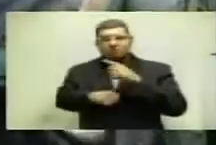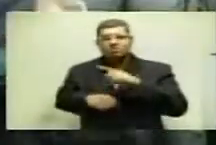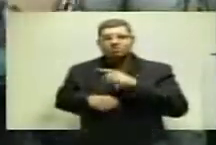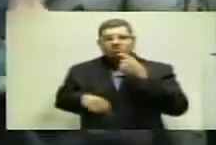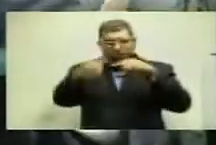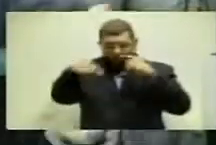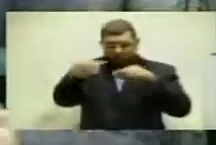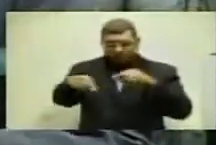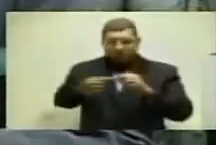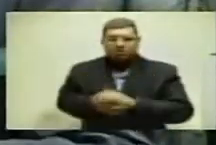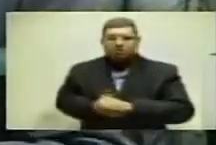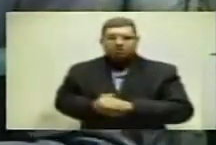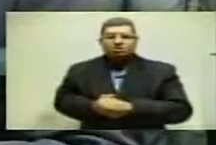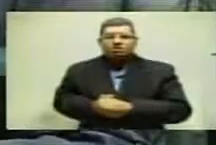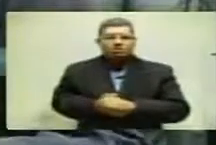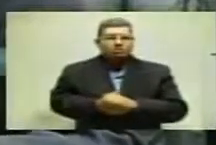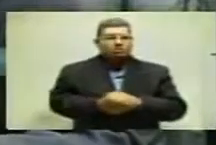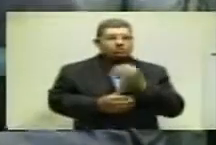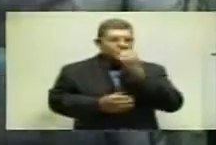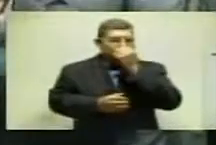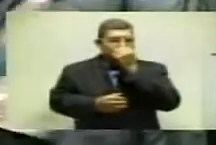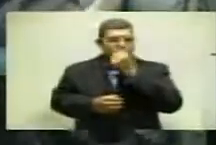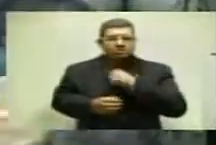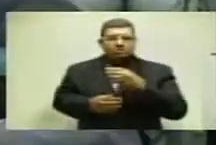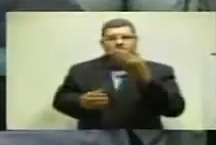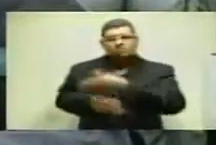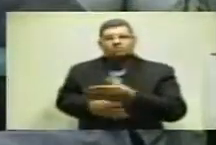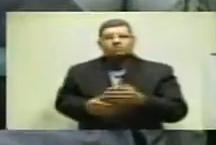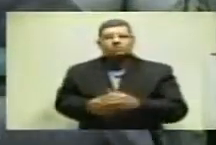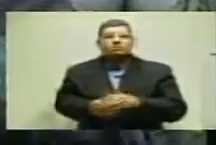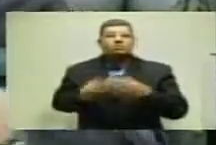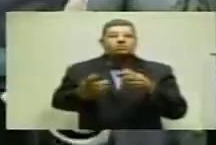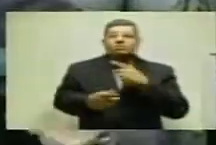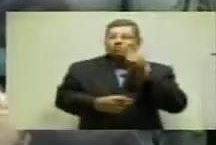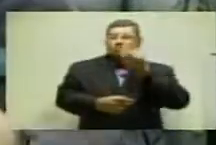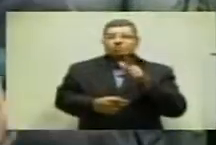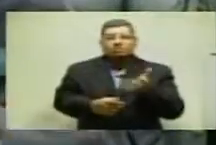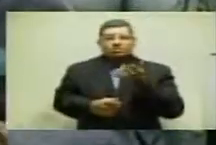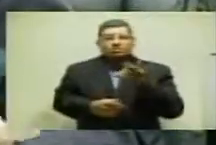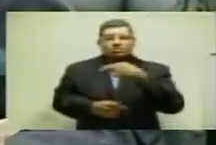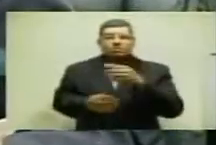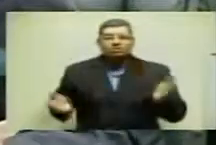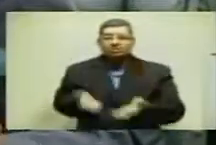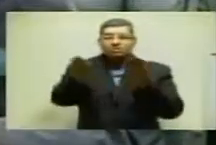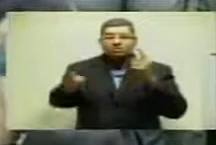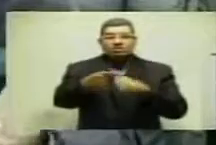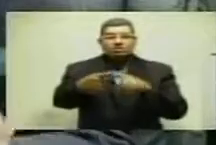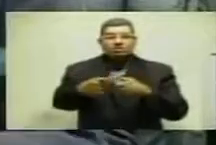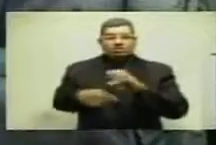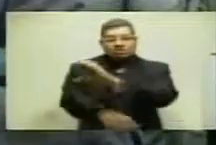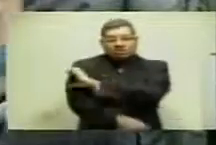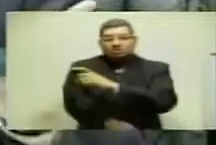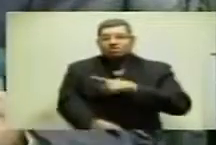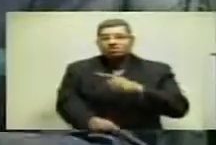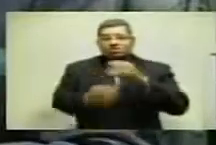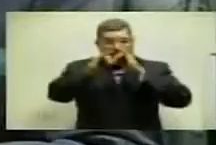estar discutindo a economia do nosso Estado. Lamentavelmente, eu sou membro titular, mas eu não consigo que aquilo funcione, que essa comissão